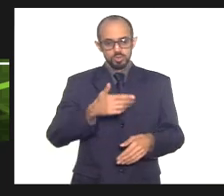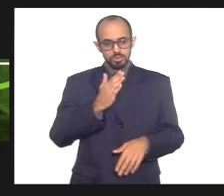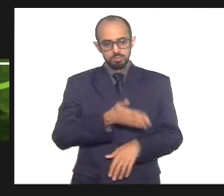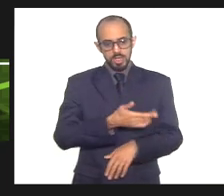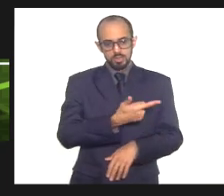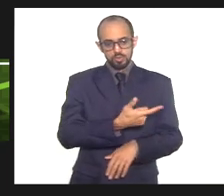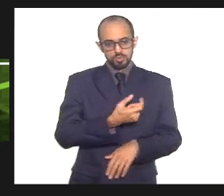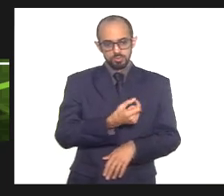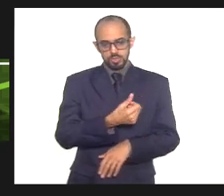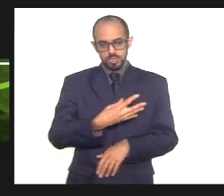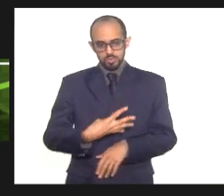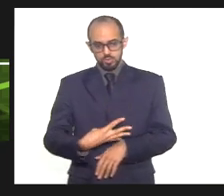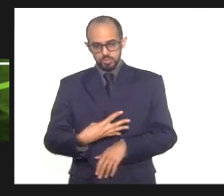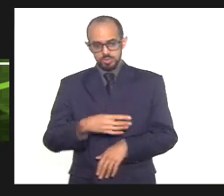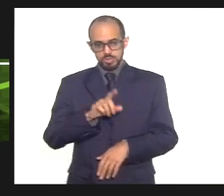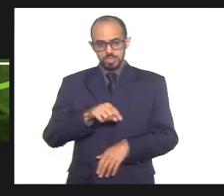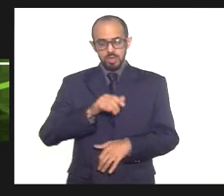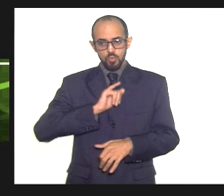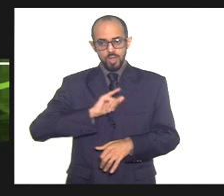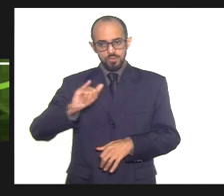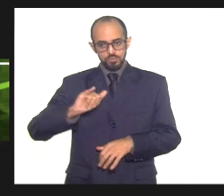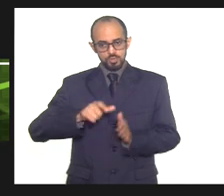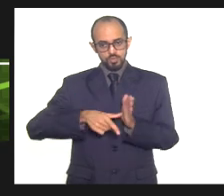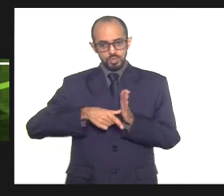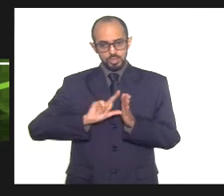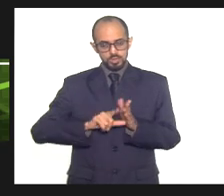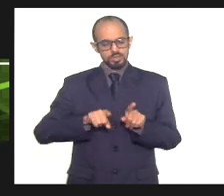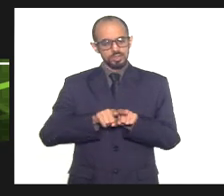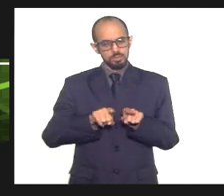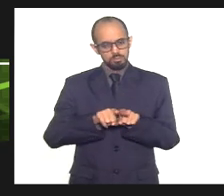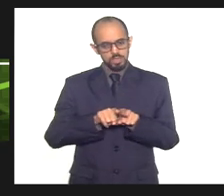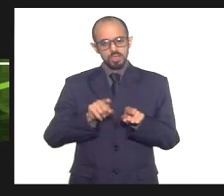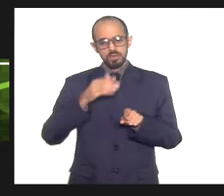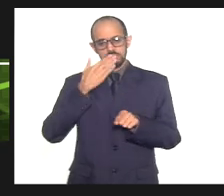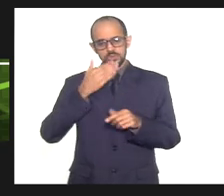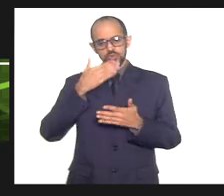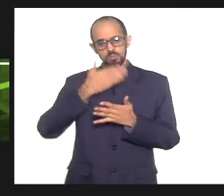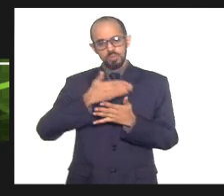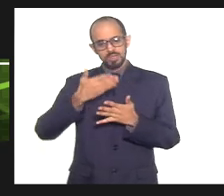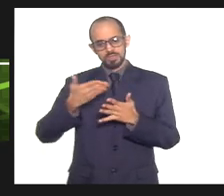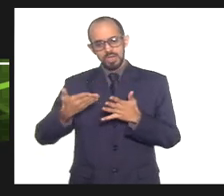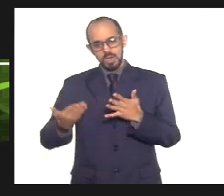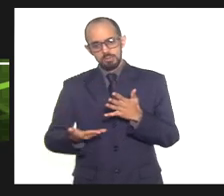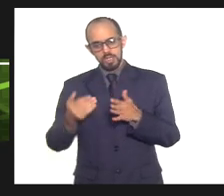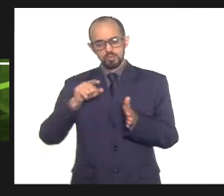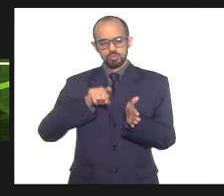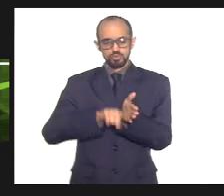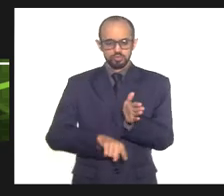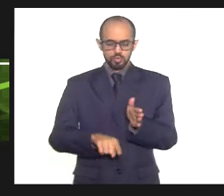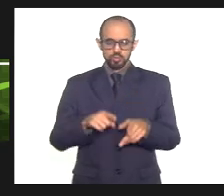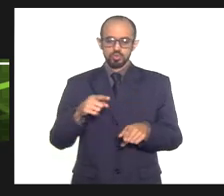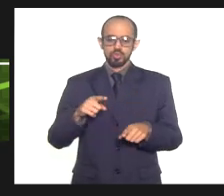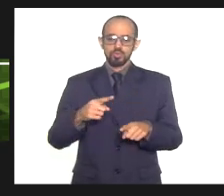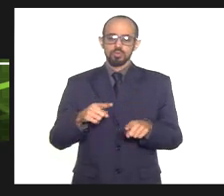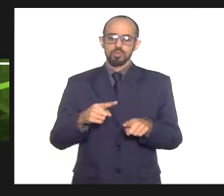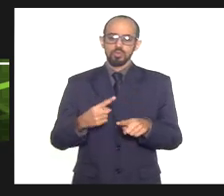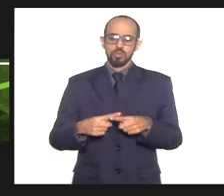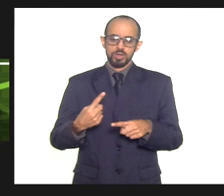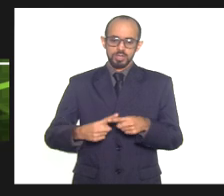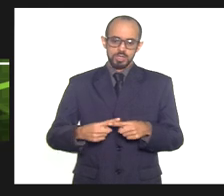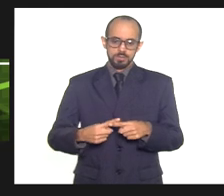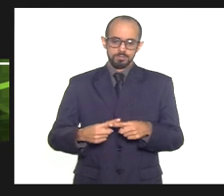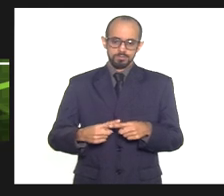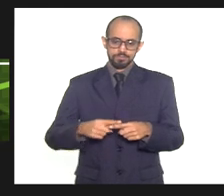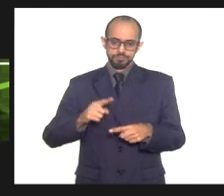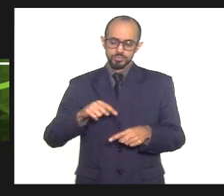aviso prévio e do parcelamento do abatimento. Até porque isso